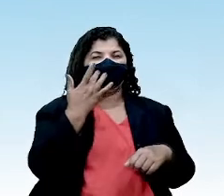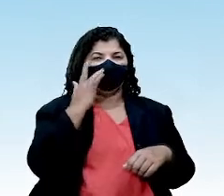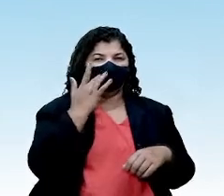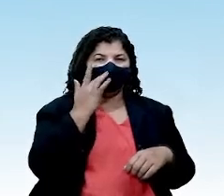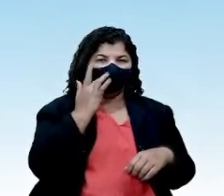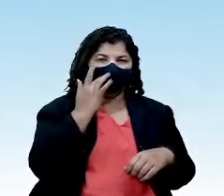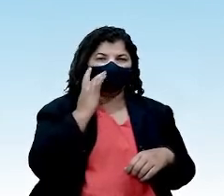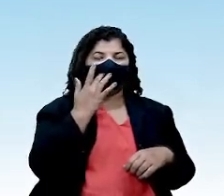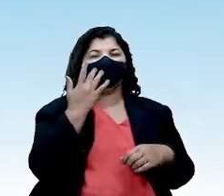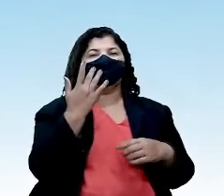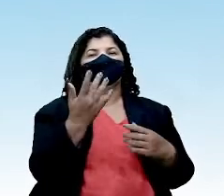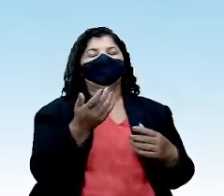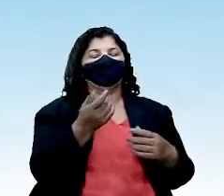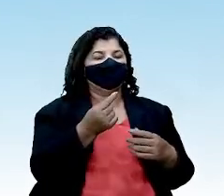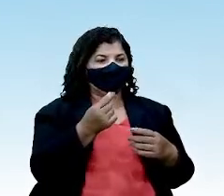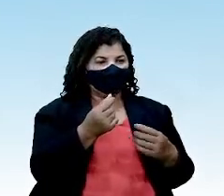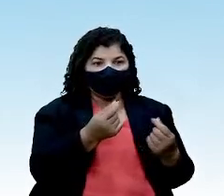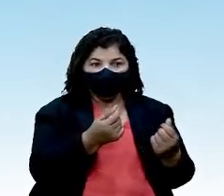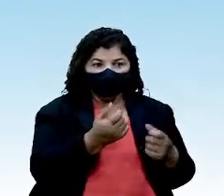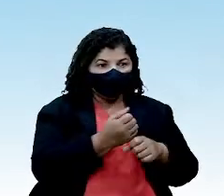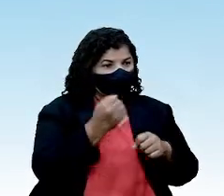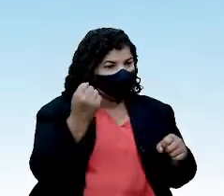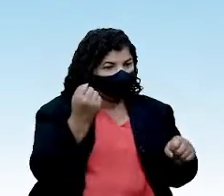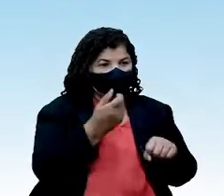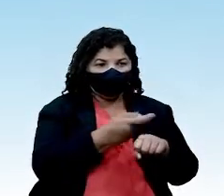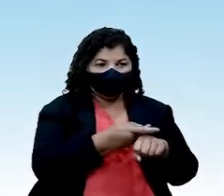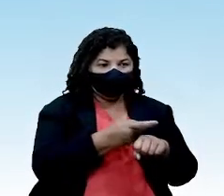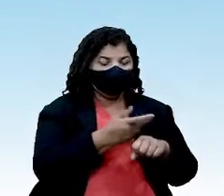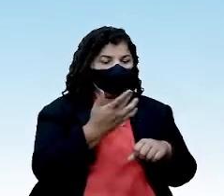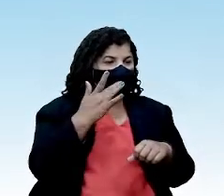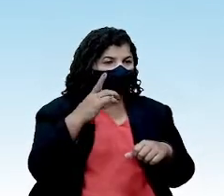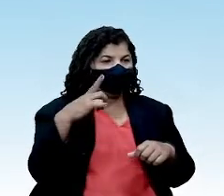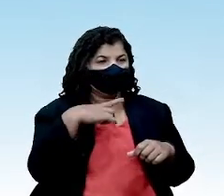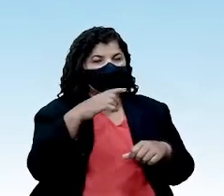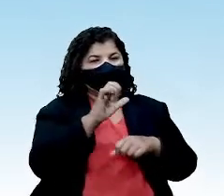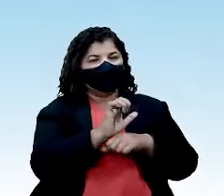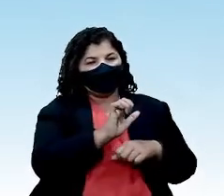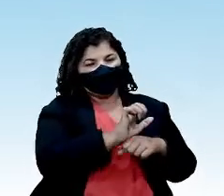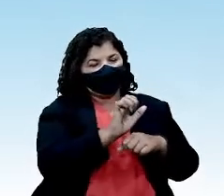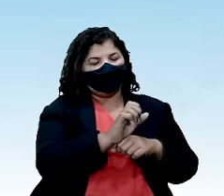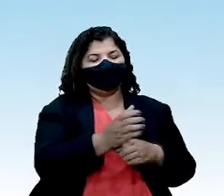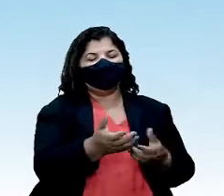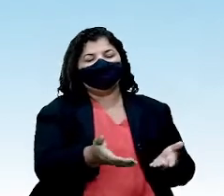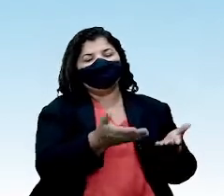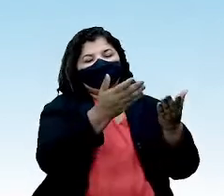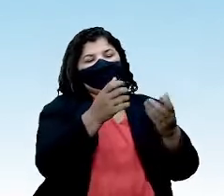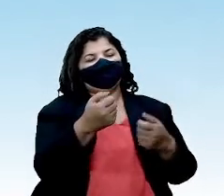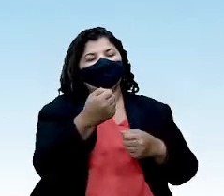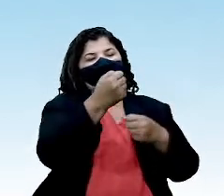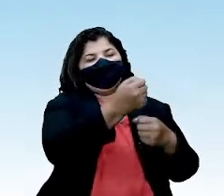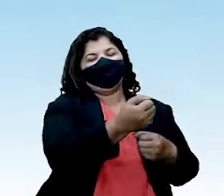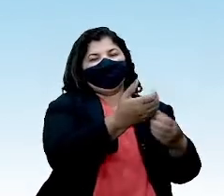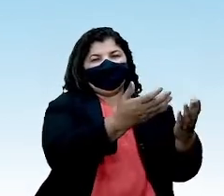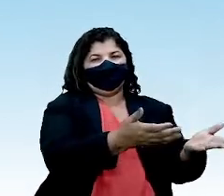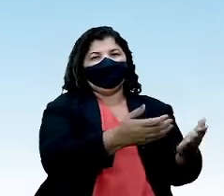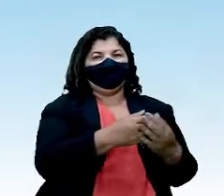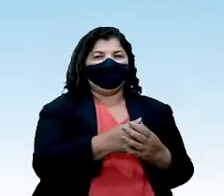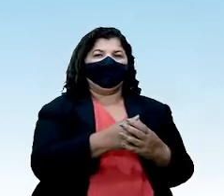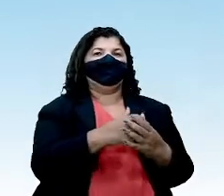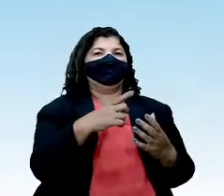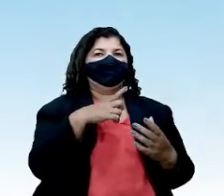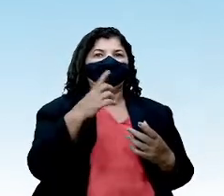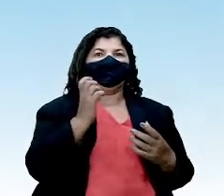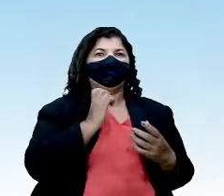mais metais preciosos os estados tivessem, maior seria o seu poder. Porque ele poderia